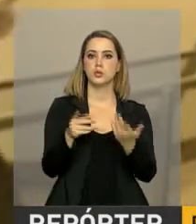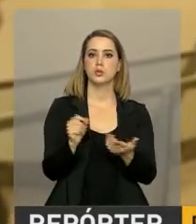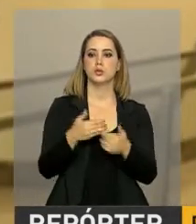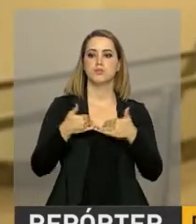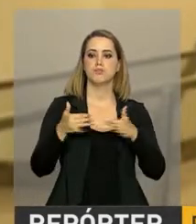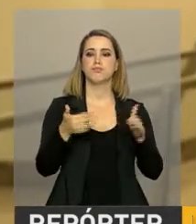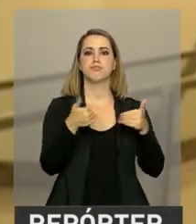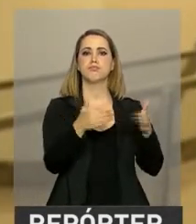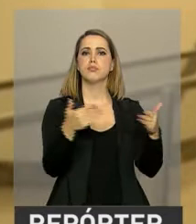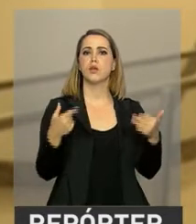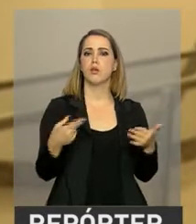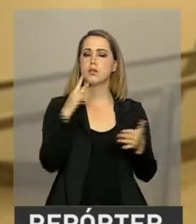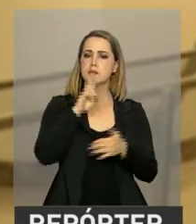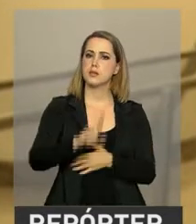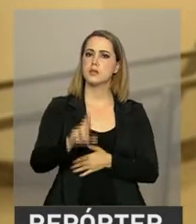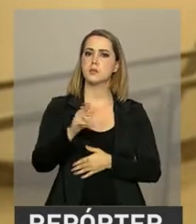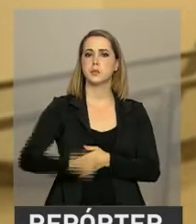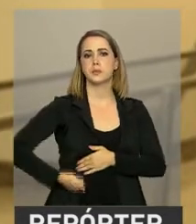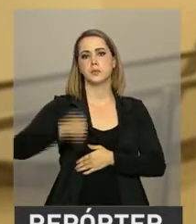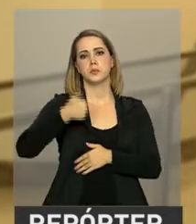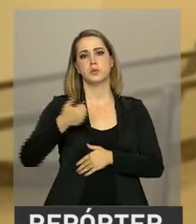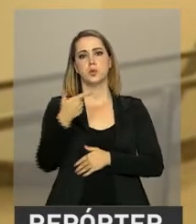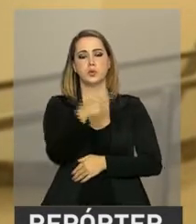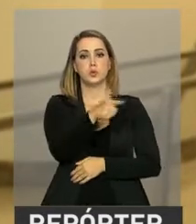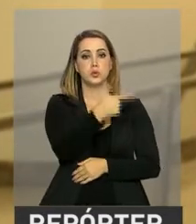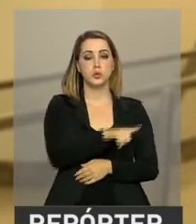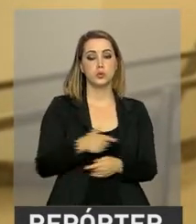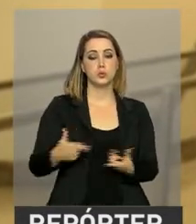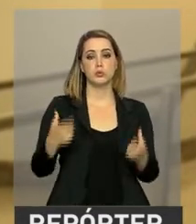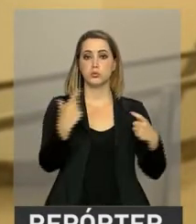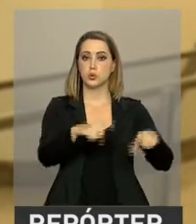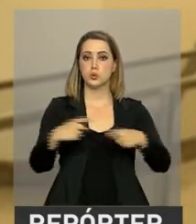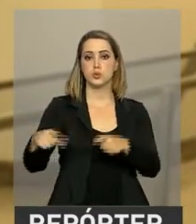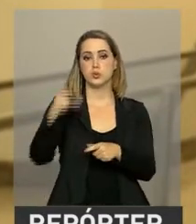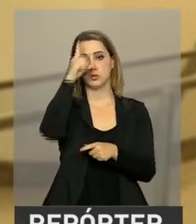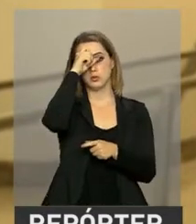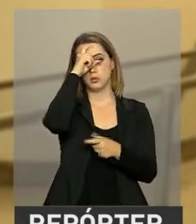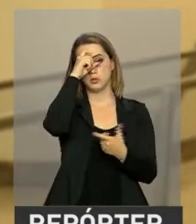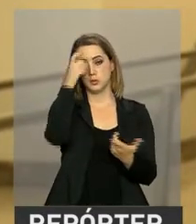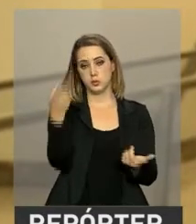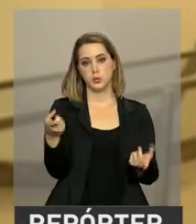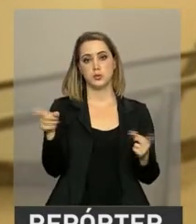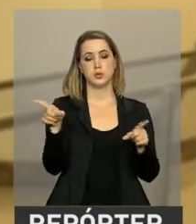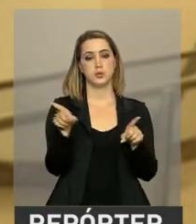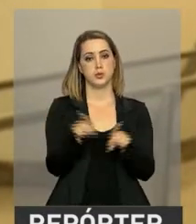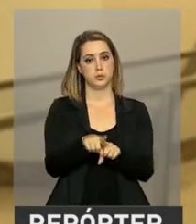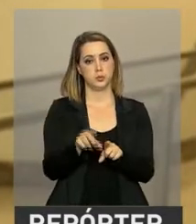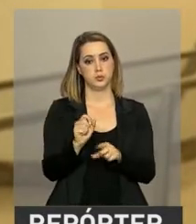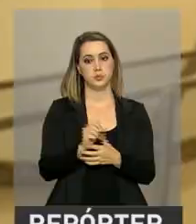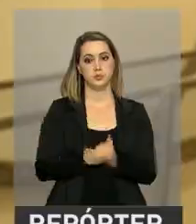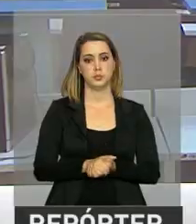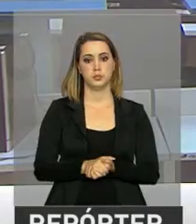de ampliar esses resultados, né, para outras unidades, para outros hospitais que não foram contemplados nessa primeira etapa.